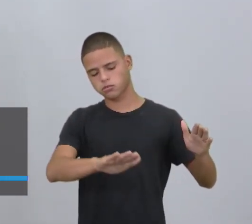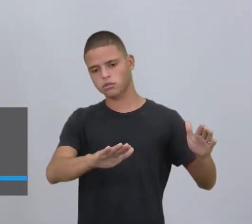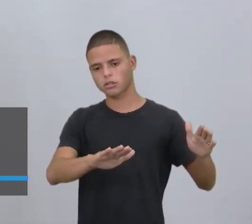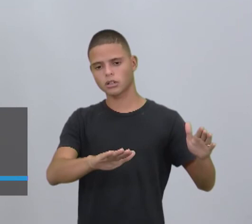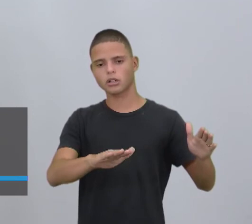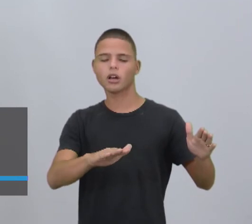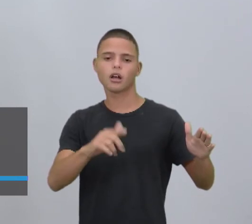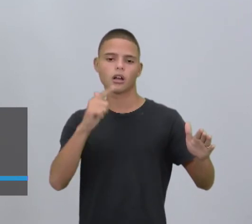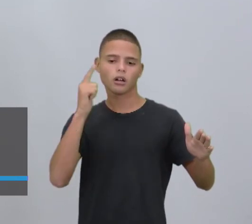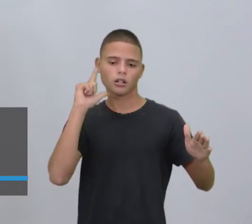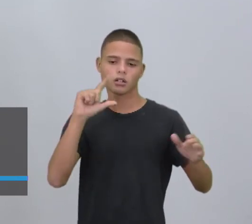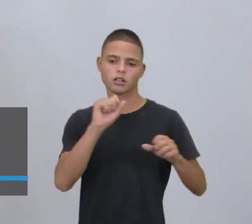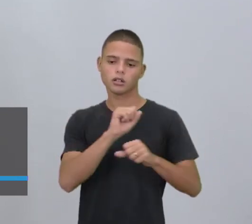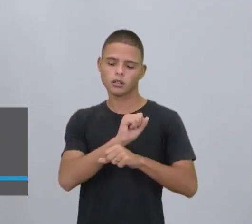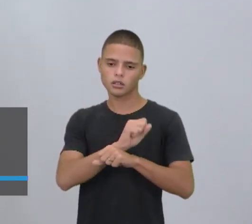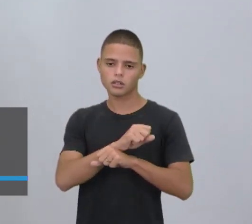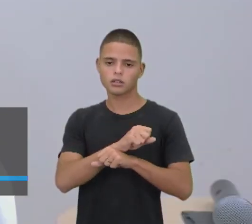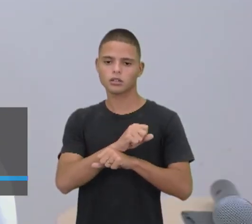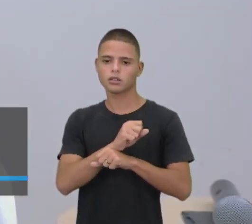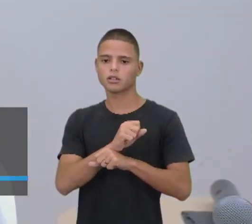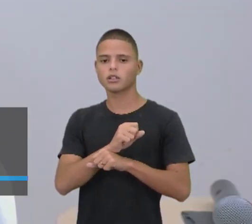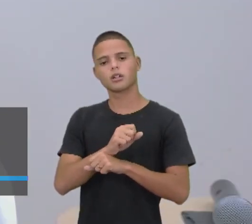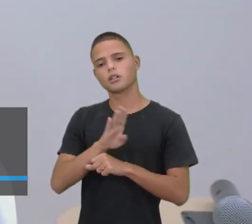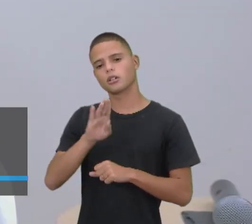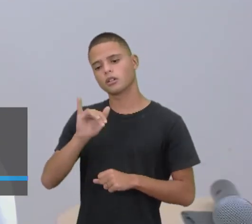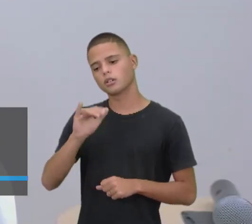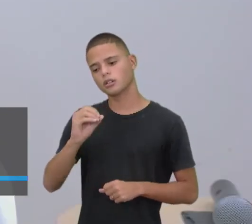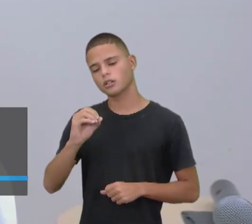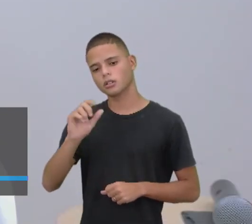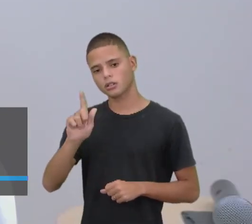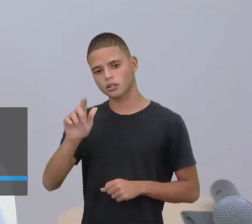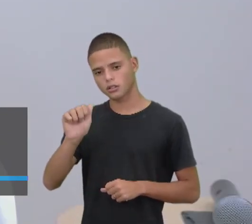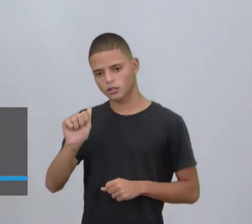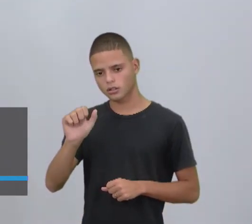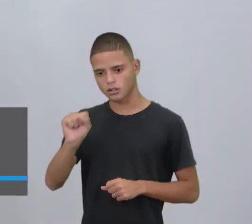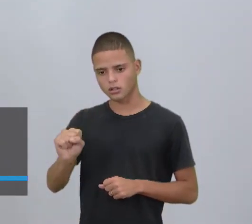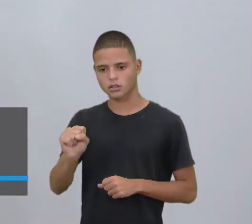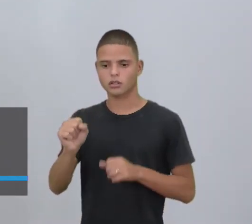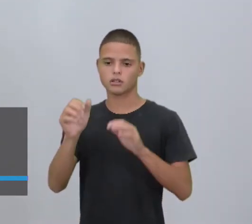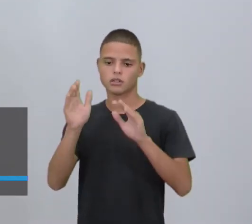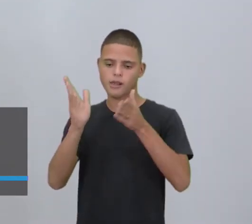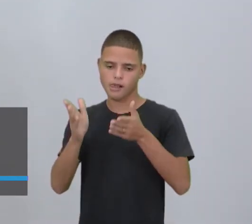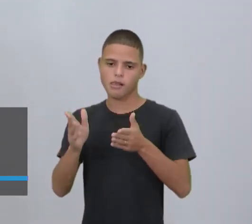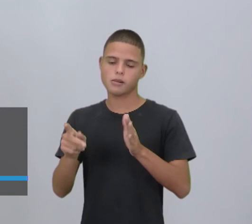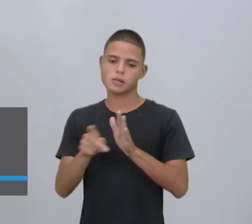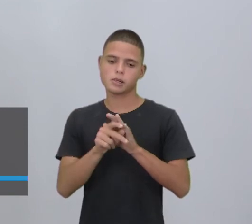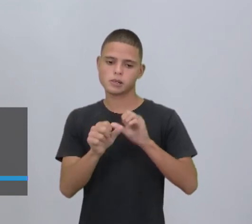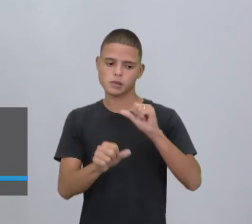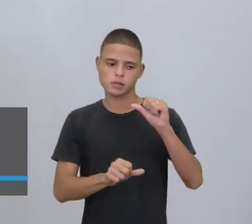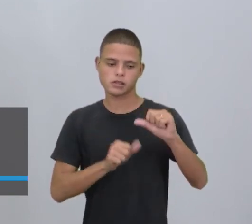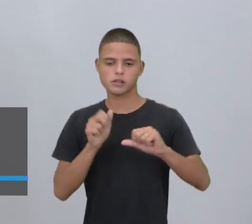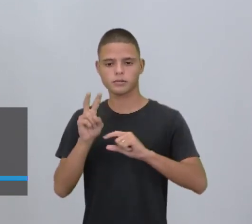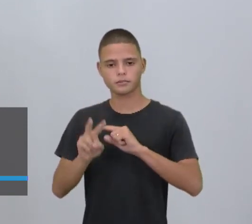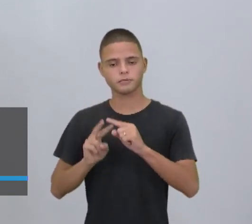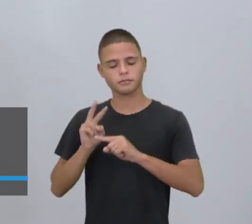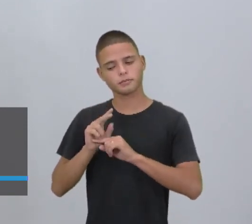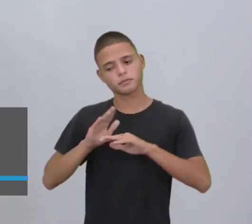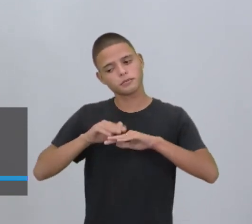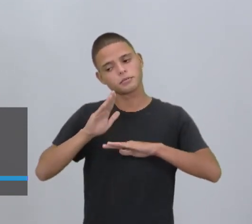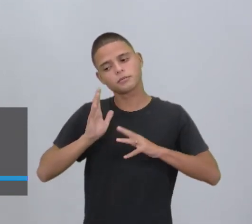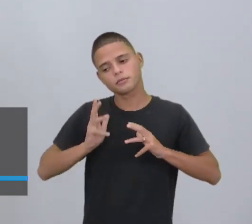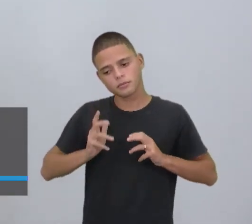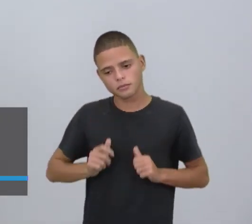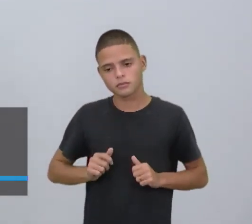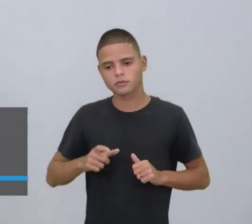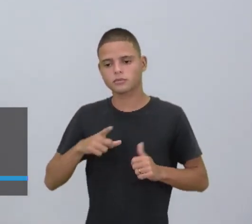é possível a gente gerar biogás, que já é um combustível também de origem renovável, e também já há